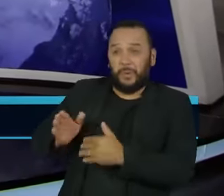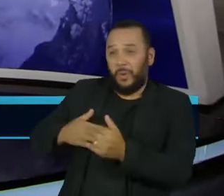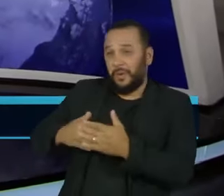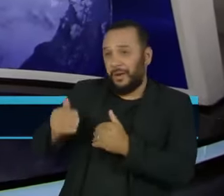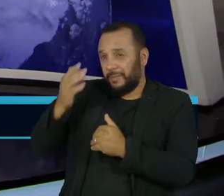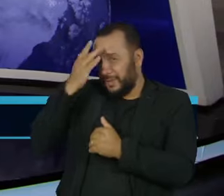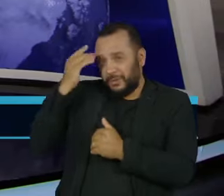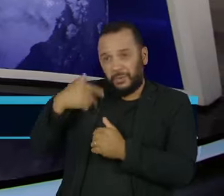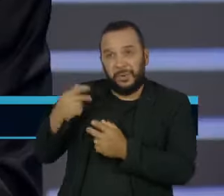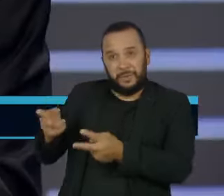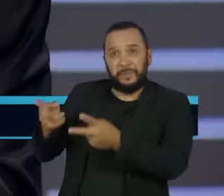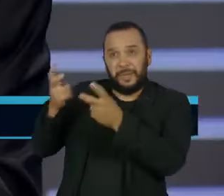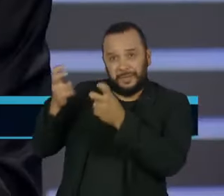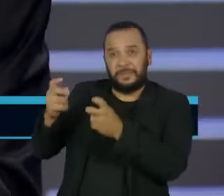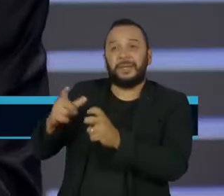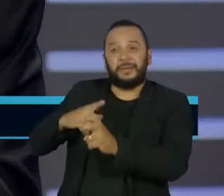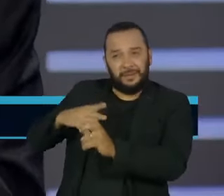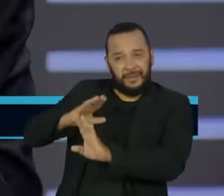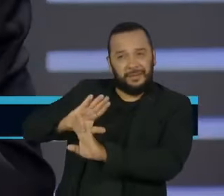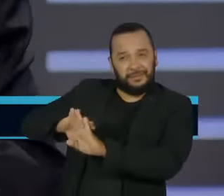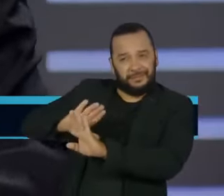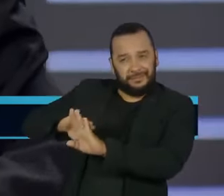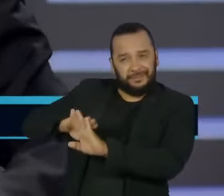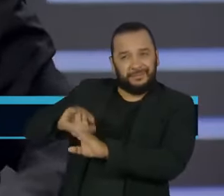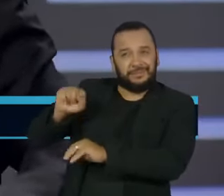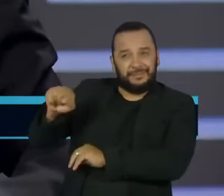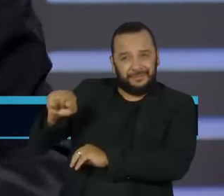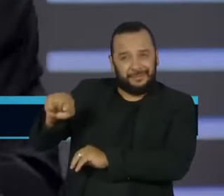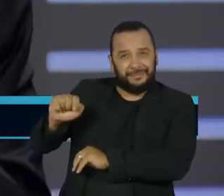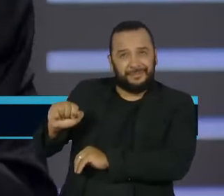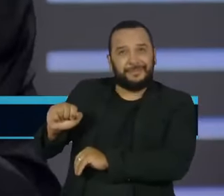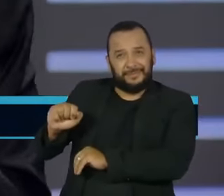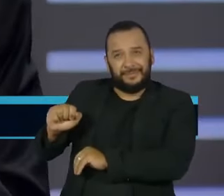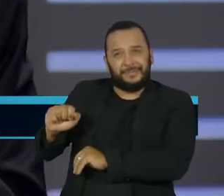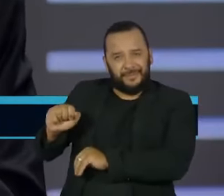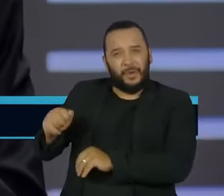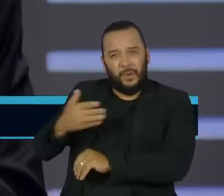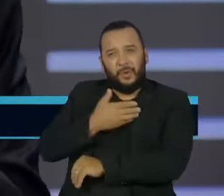perceber isso que não tem nada de mistério quando se fala de zona de sombra no governo brasileiro